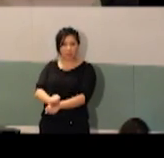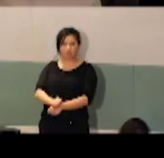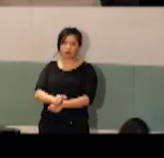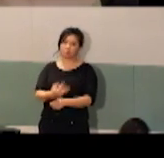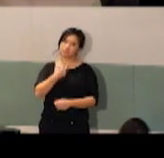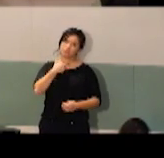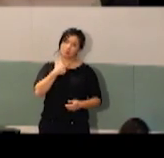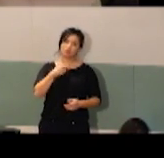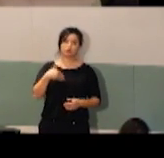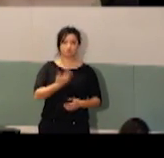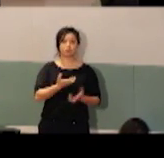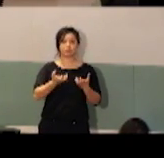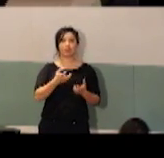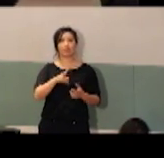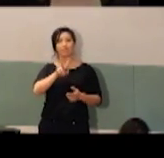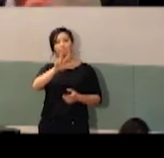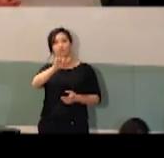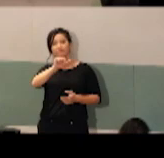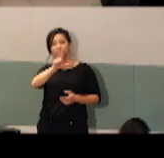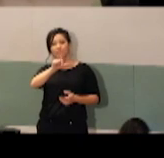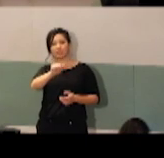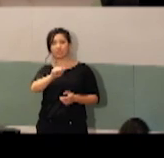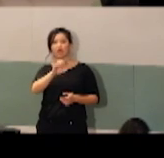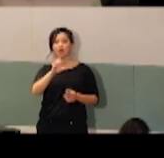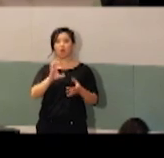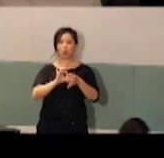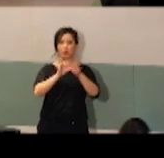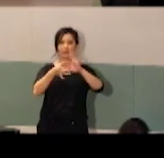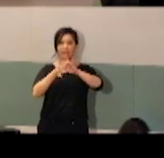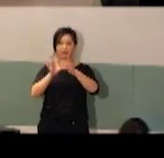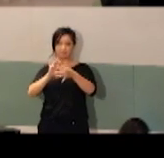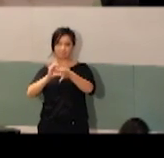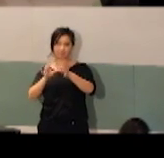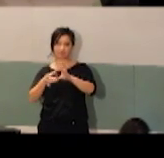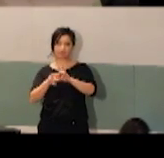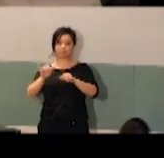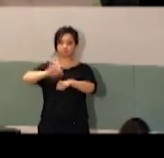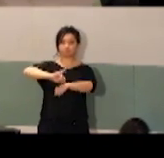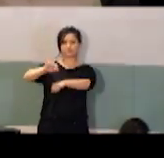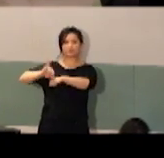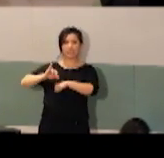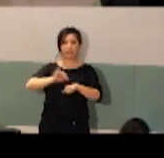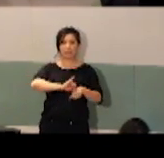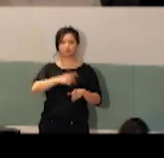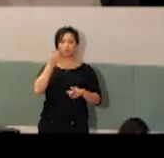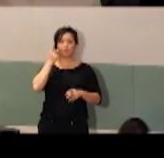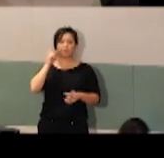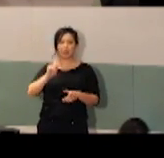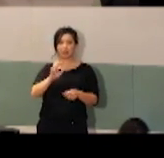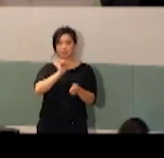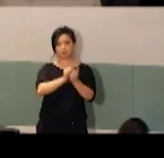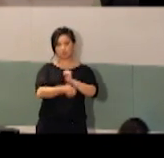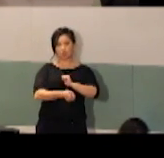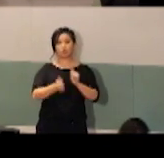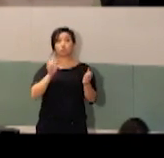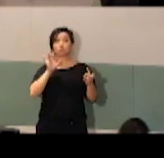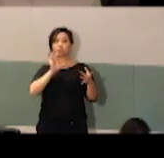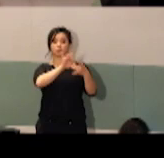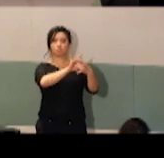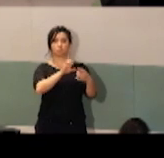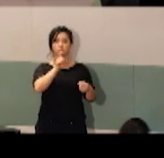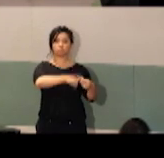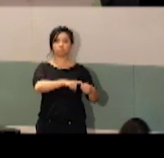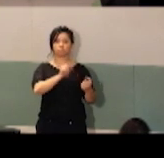é um instrumento importante para dar oportunidade de lazer e de práticas de esporte articulado com as escolas